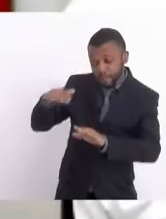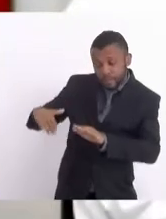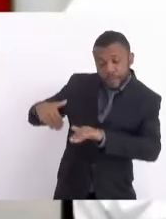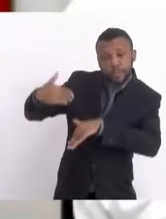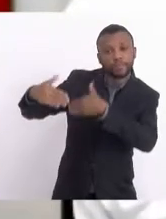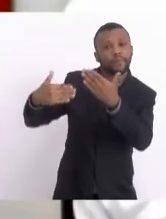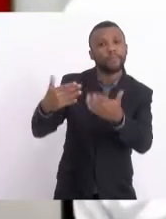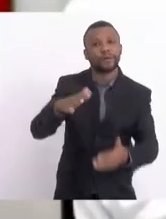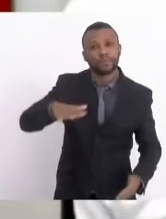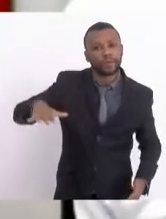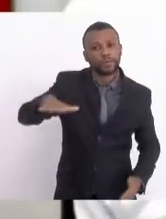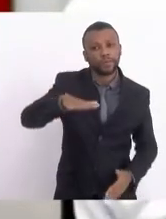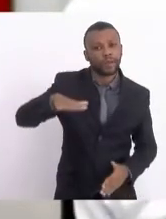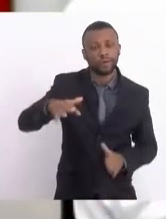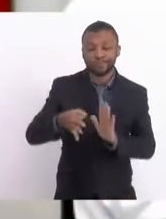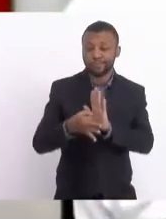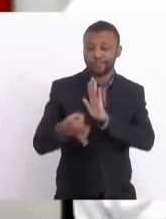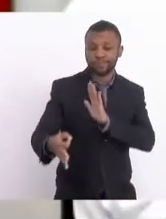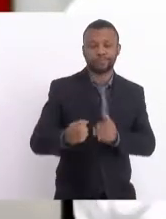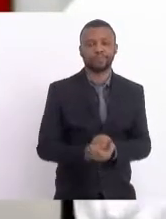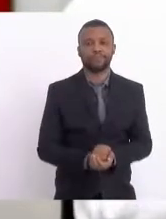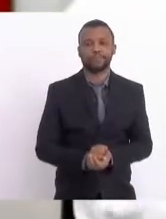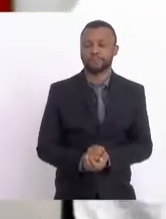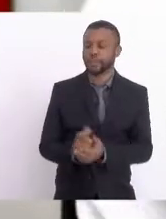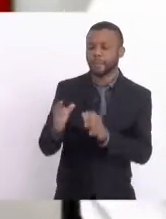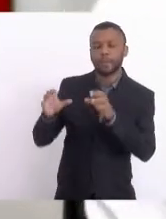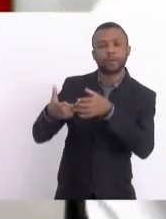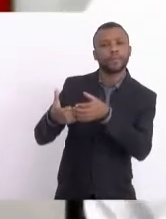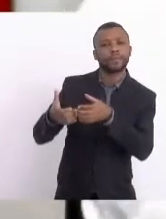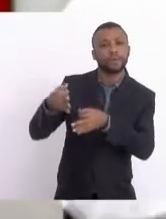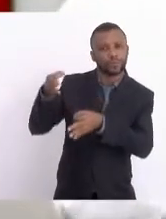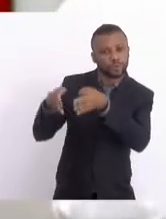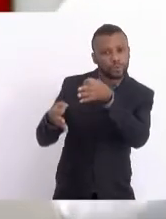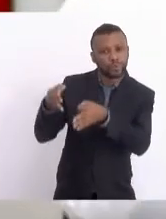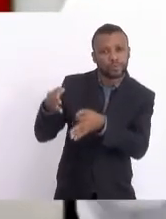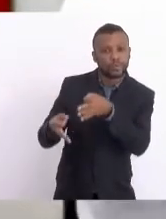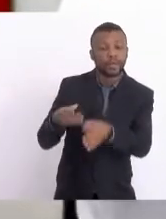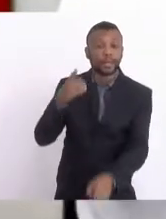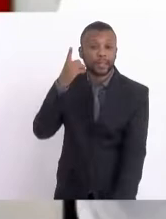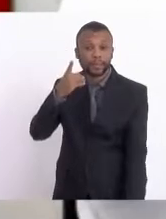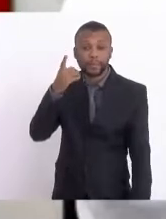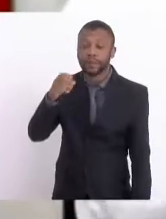Regional. Pela Constituição e Justiça, deputado Márcio Pacheco.